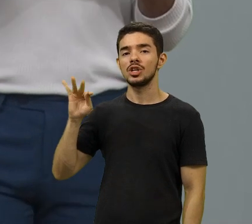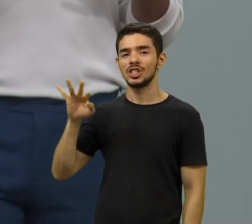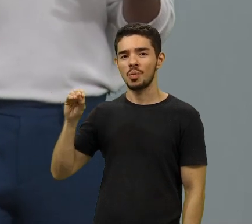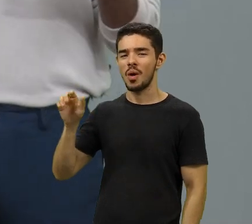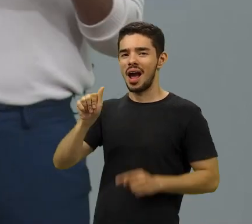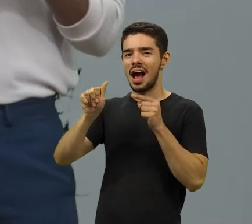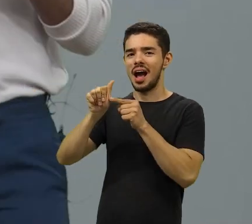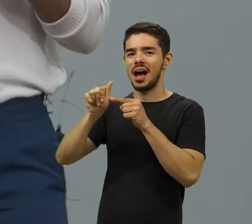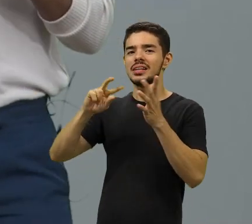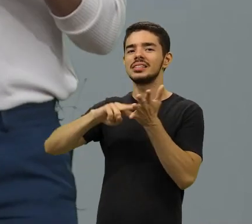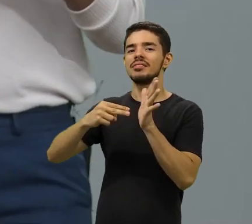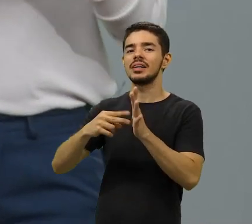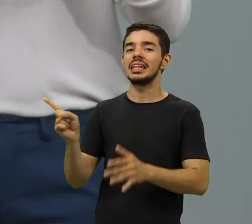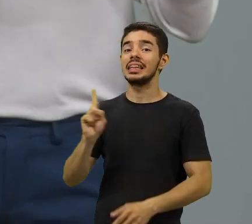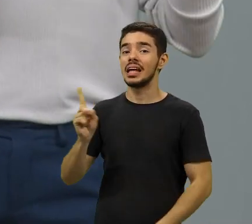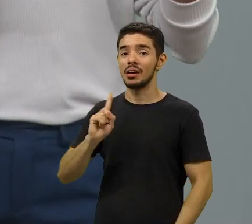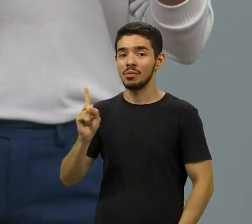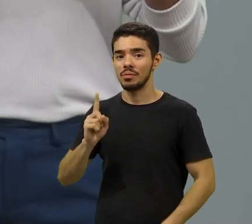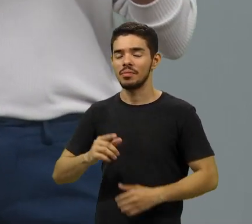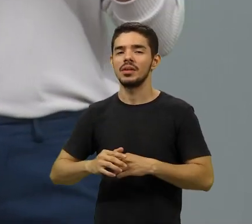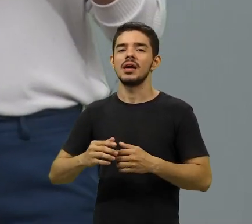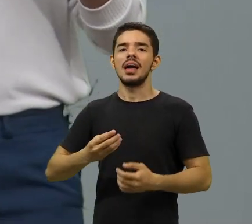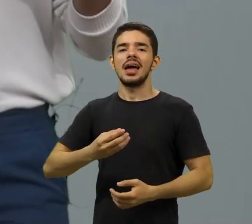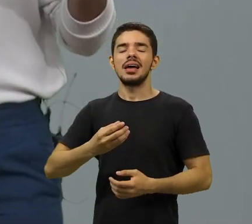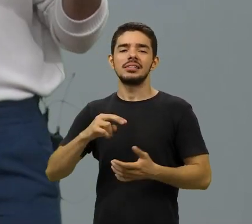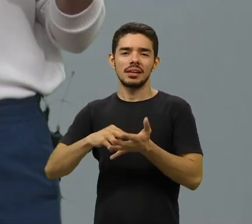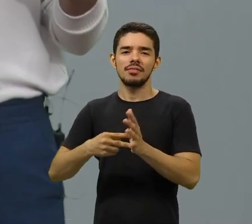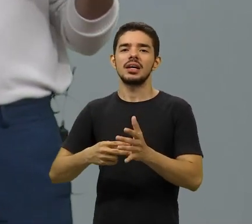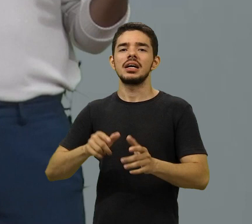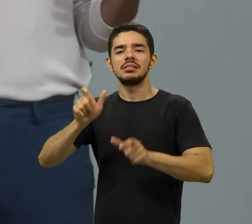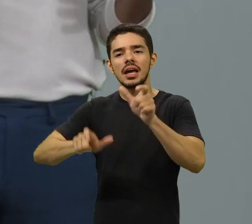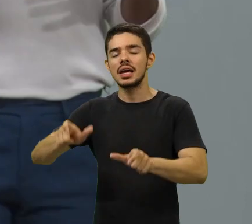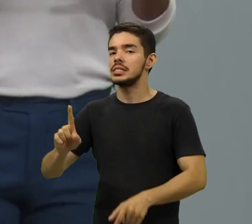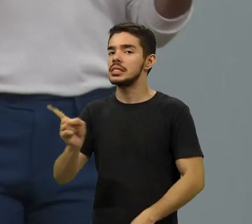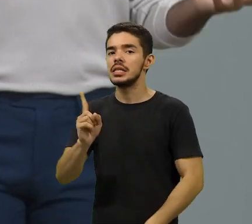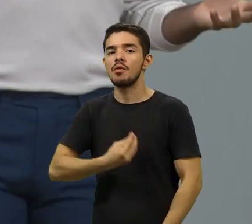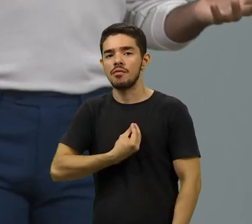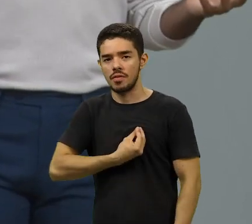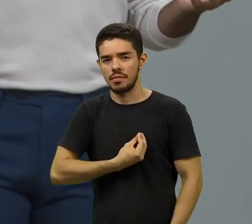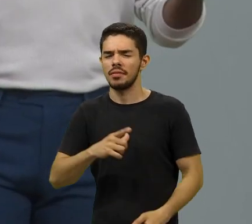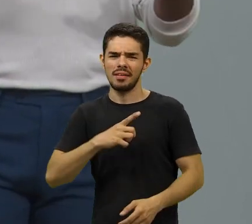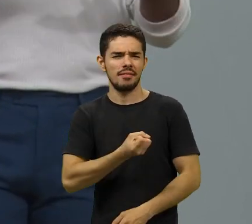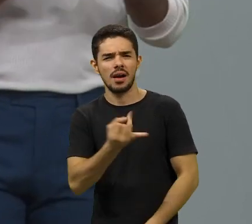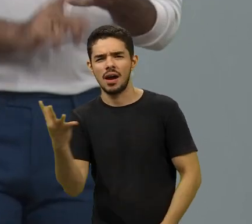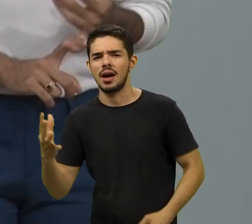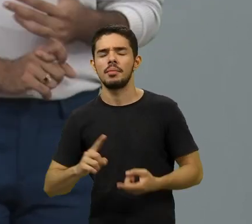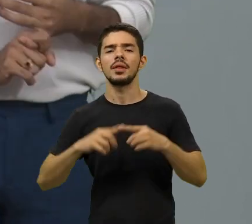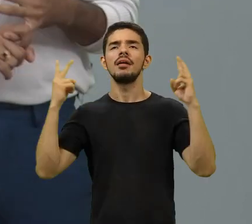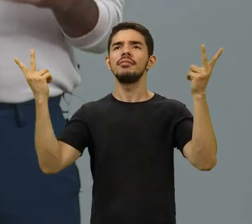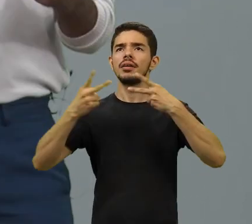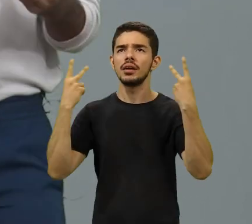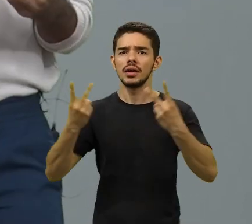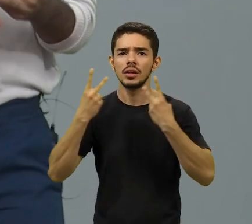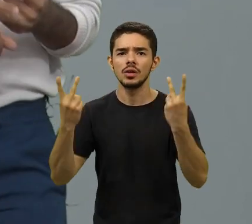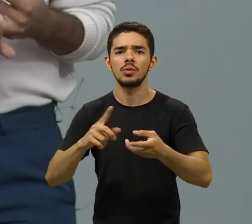Esse azinho, ele vem como negação, ou seja, seres não vivos. E aí nós temos vários, nós temos o